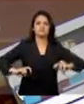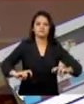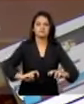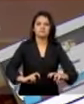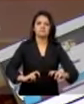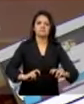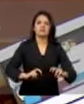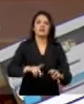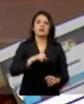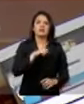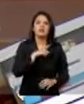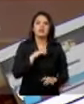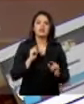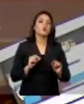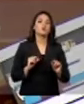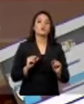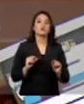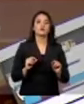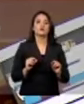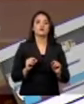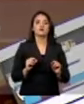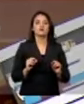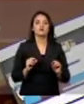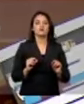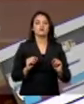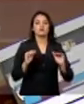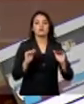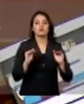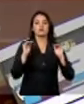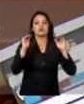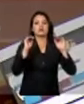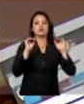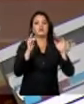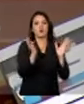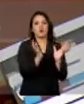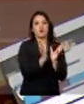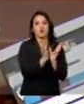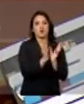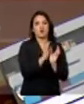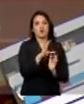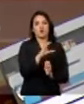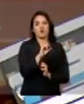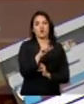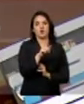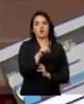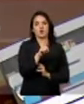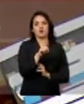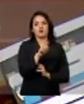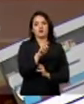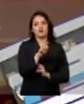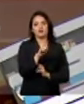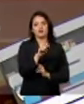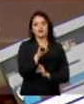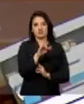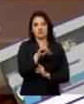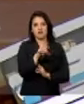Apenas tem acima o colegiado. O presidente é